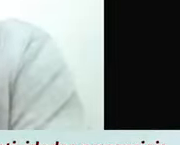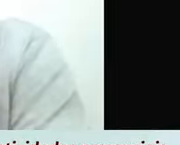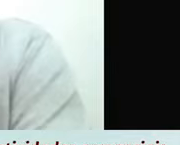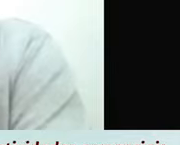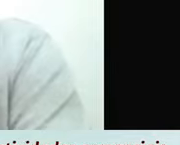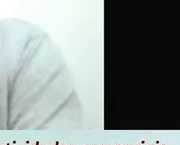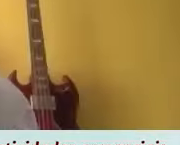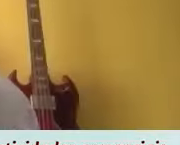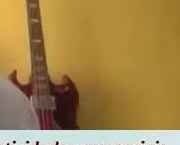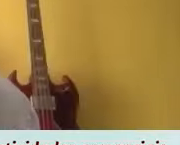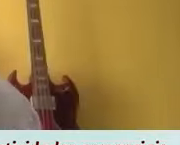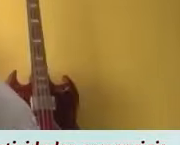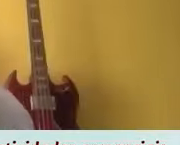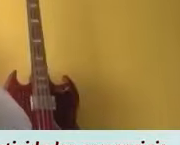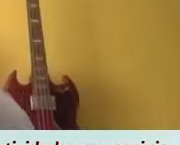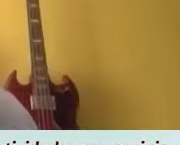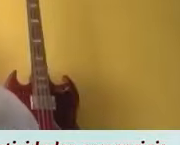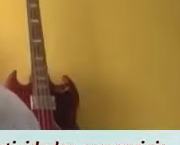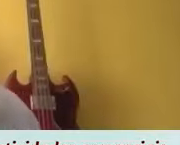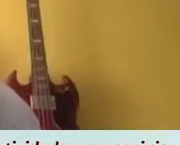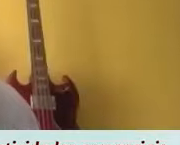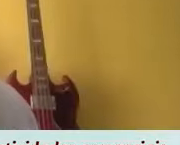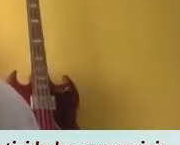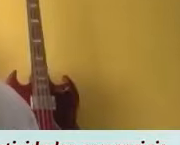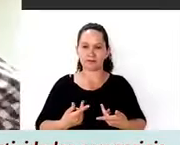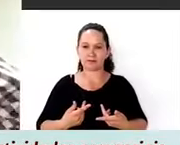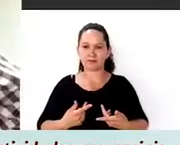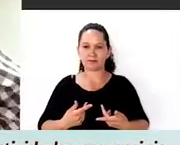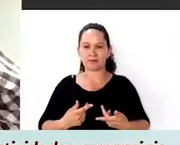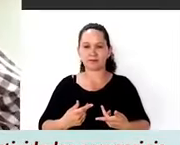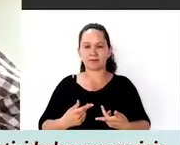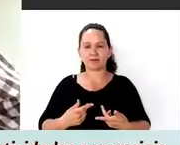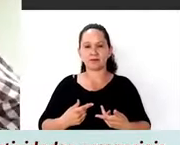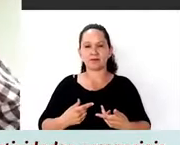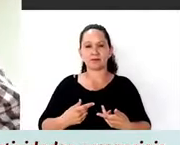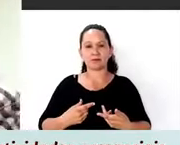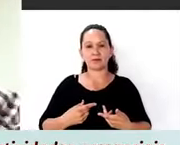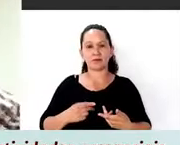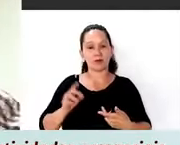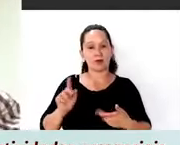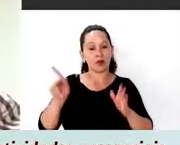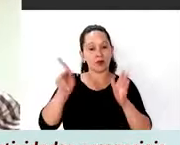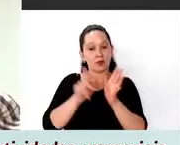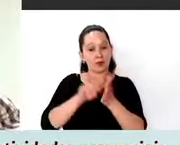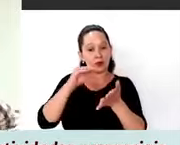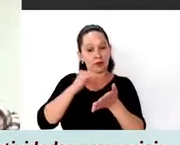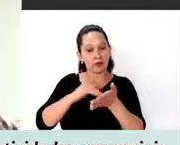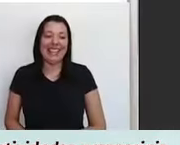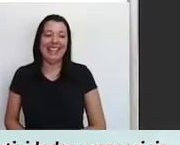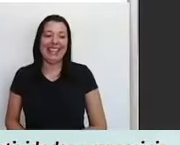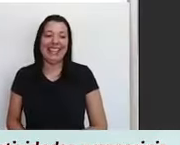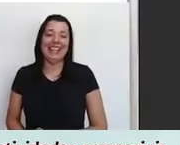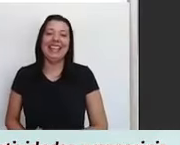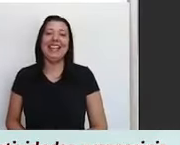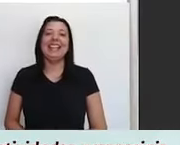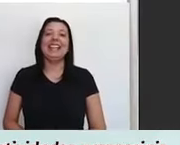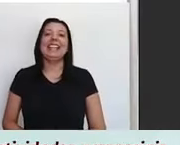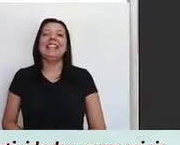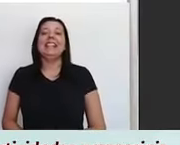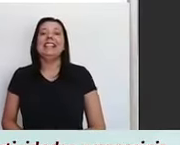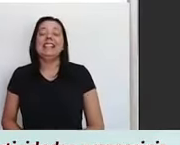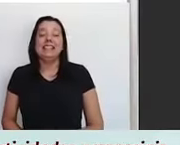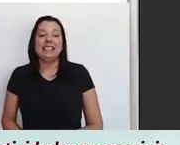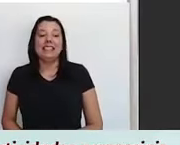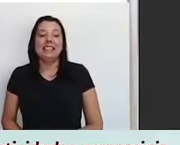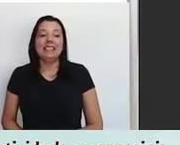de pandemia, foram realizadas de forma online, com muita participação via chat. Acompanhe as imagens. E estou na direção